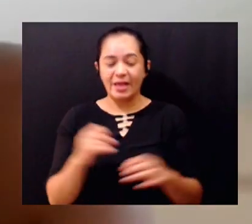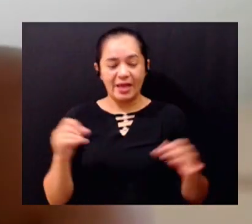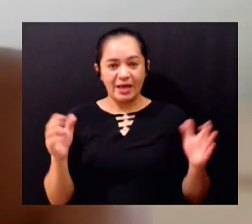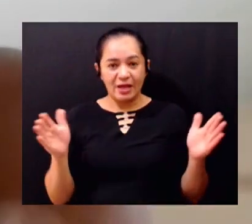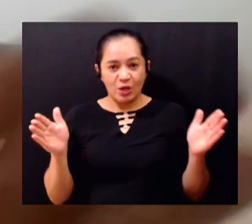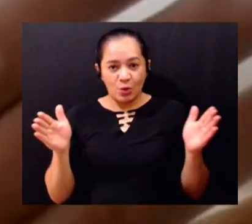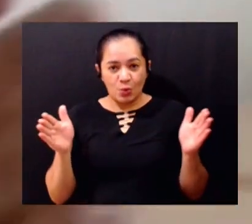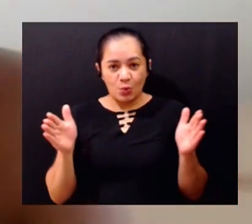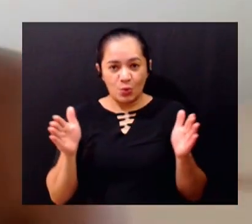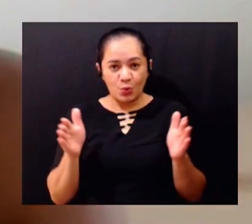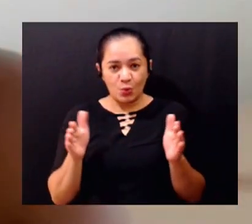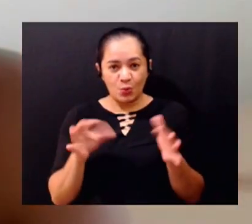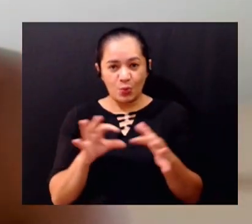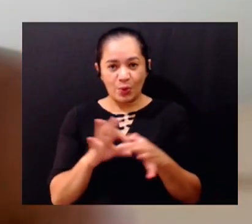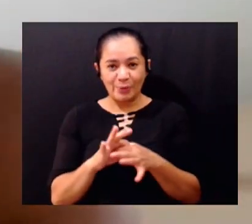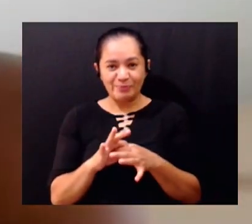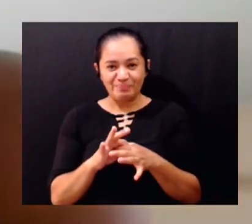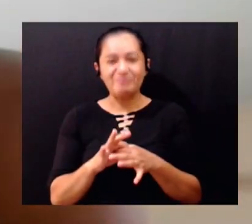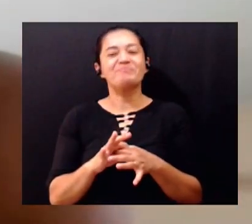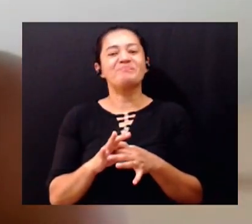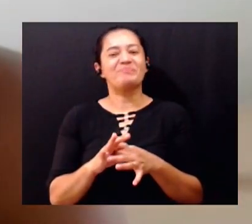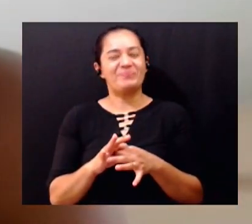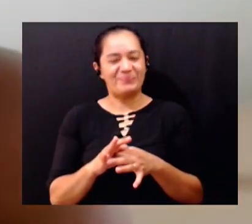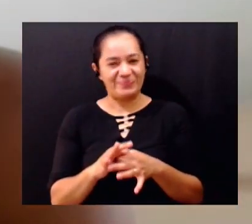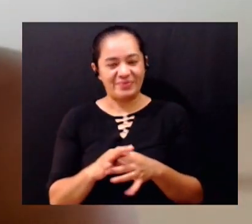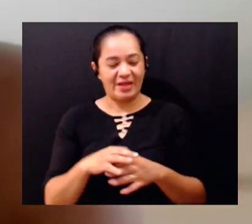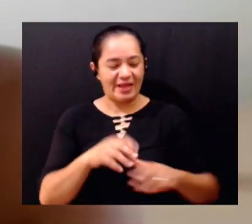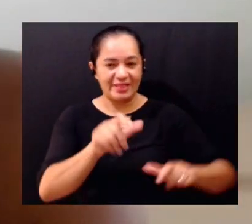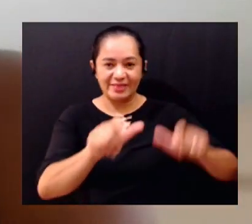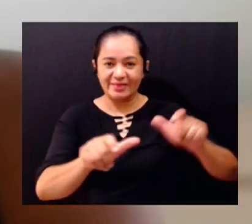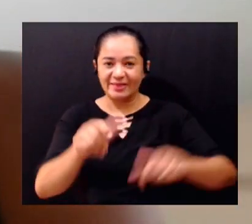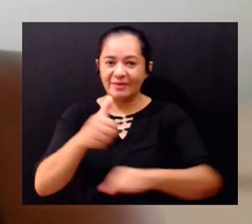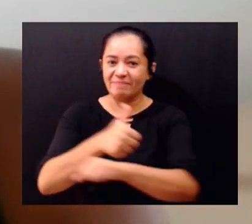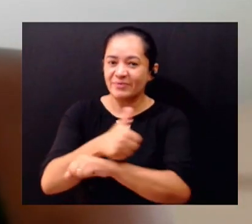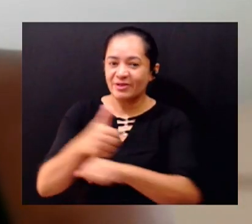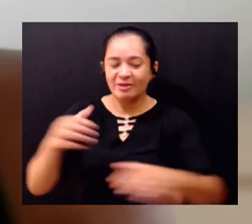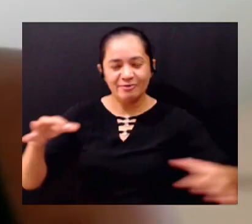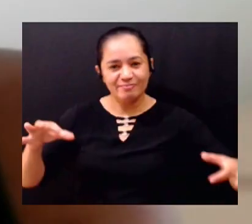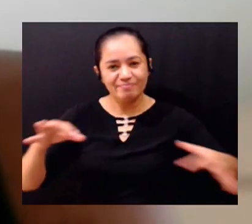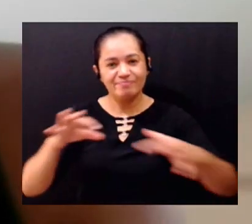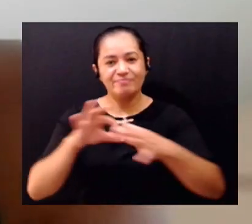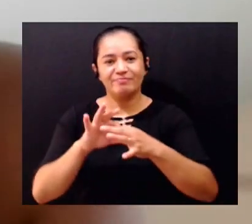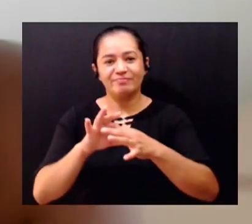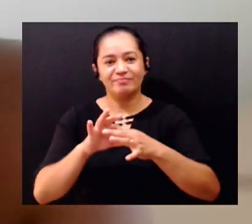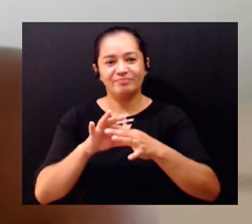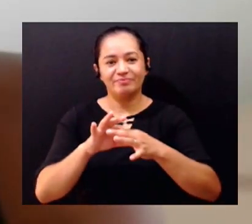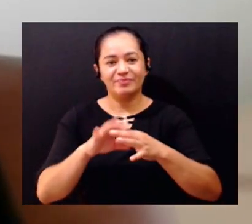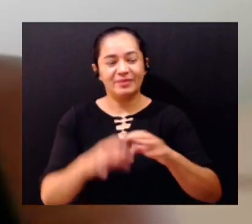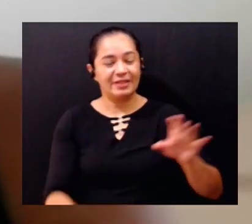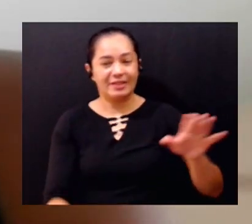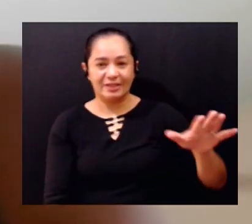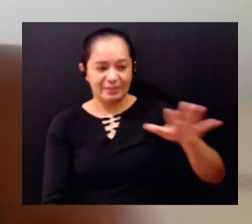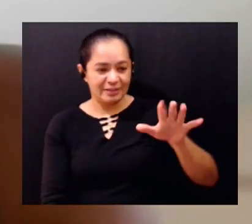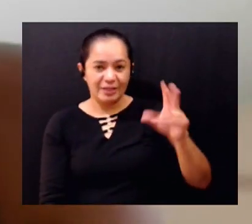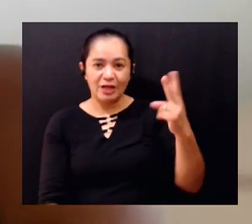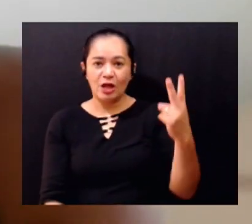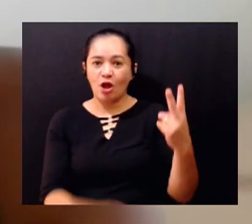profissionais. Então, o Diego falou aí do processo dele, né, de ter sido